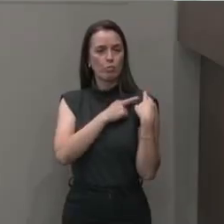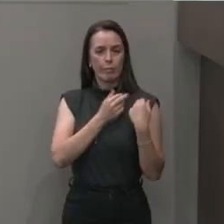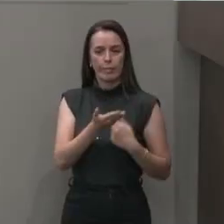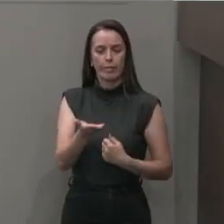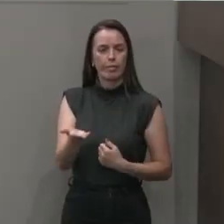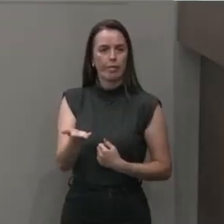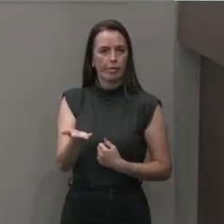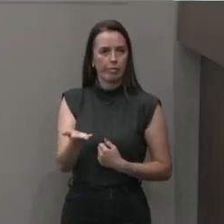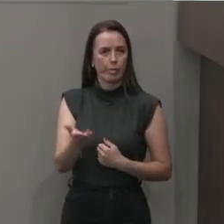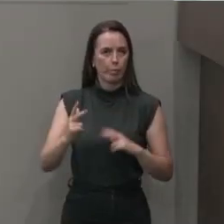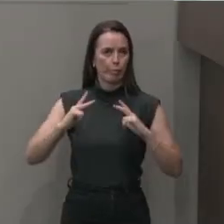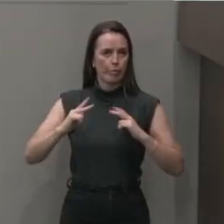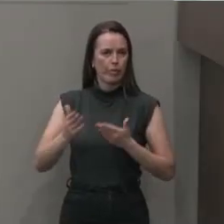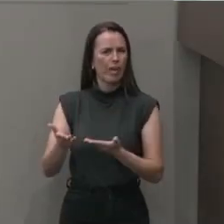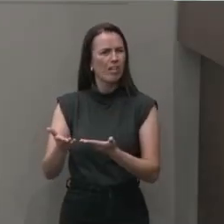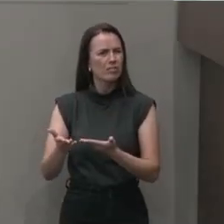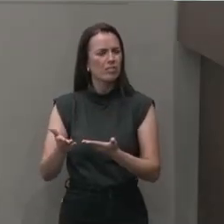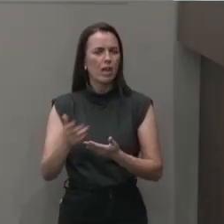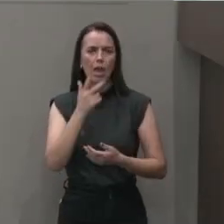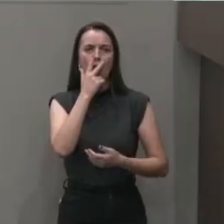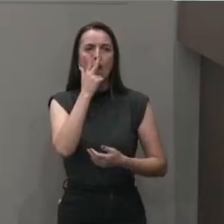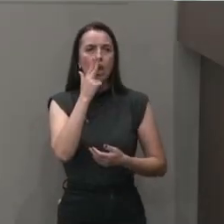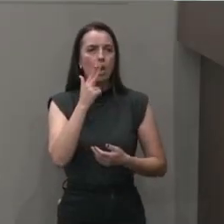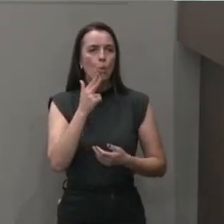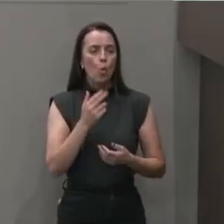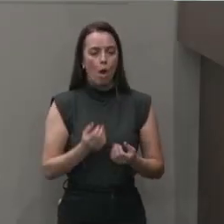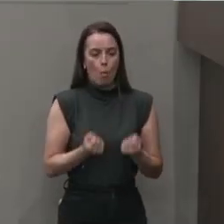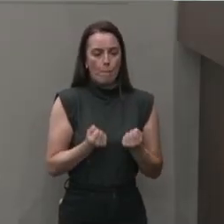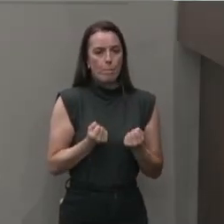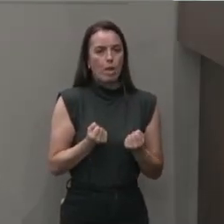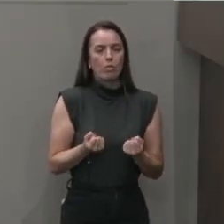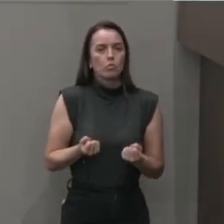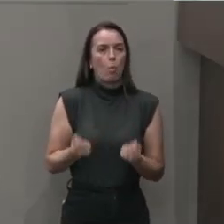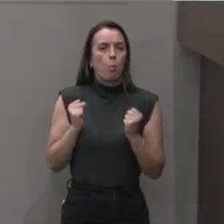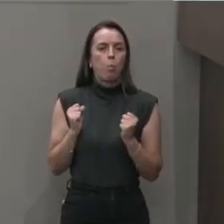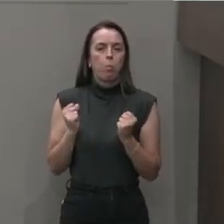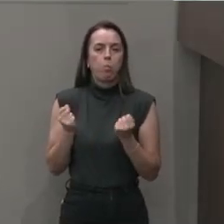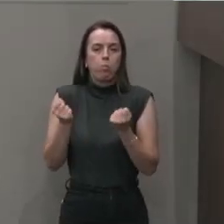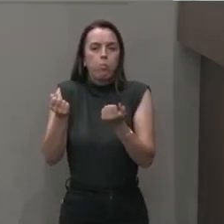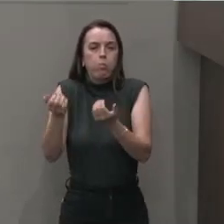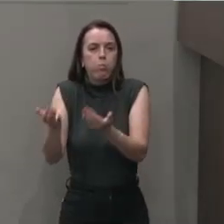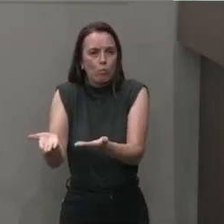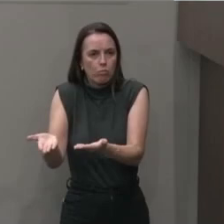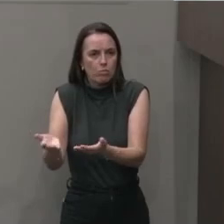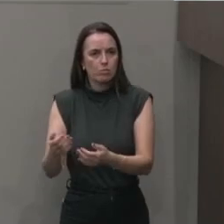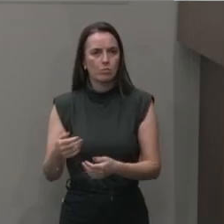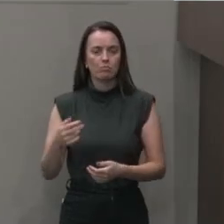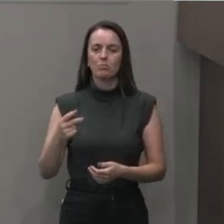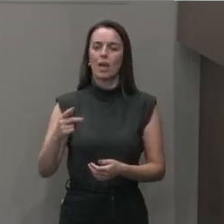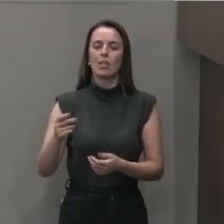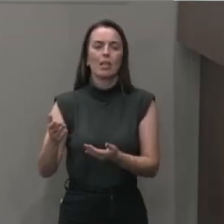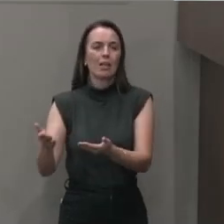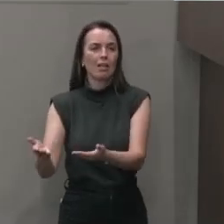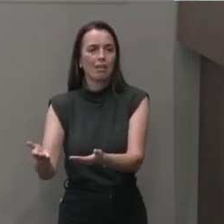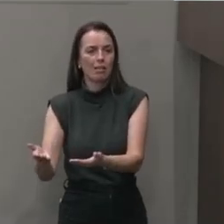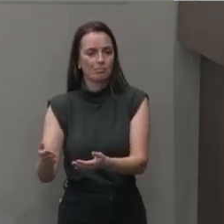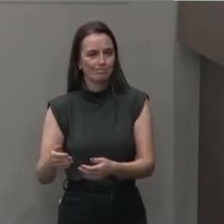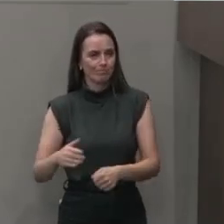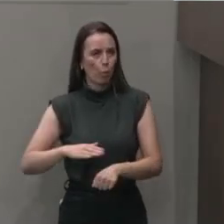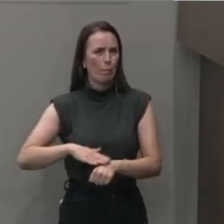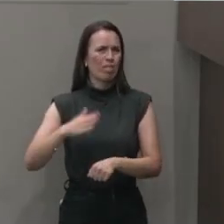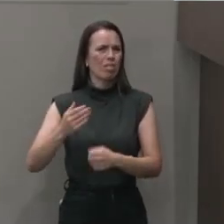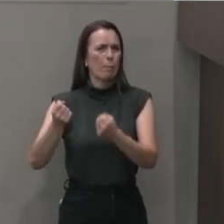um pezinho em cima do empresário, é aumentar o fardo que ele já carrega, é daqui um